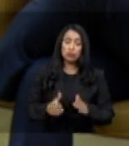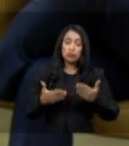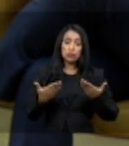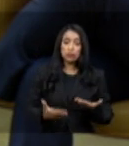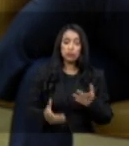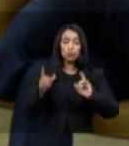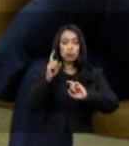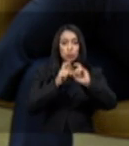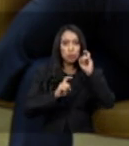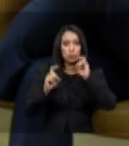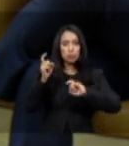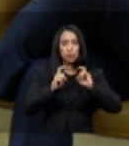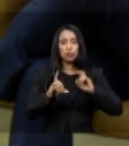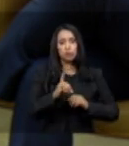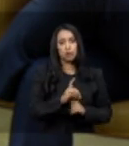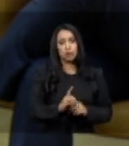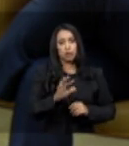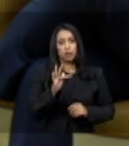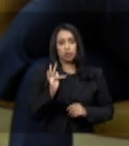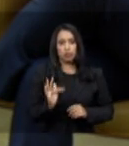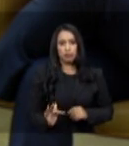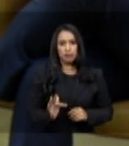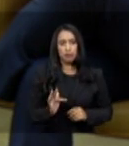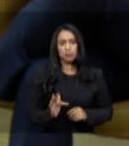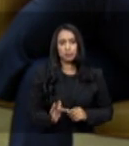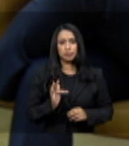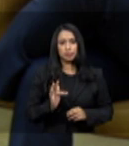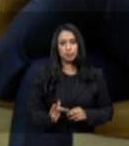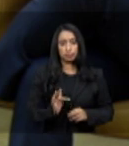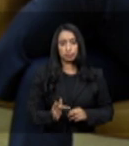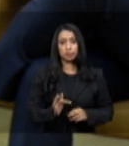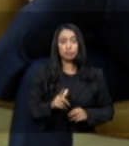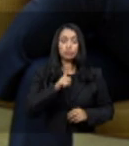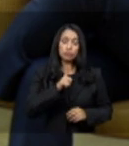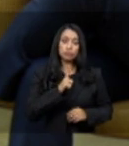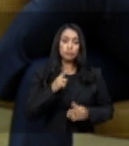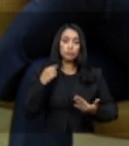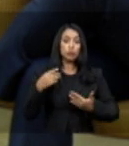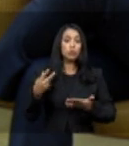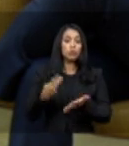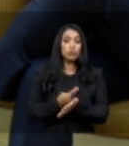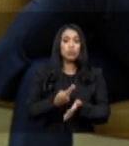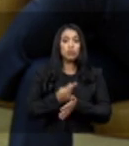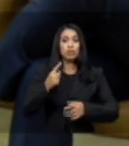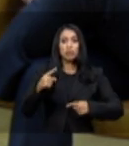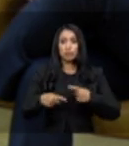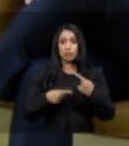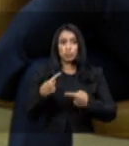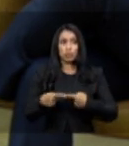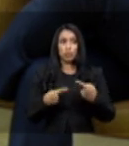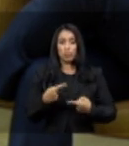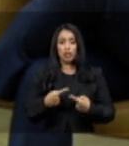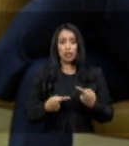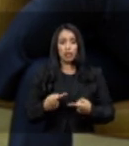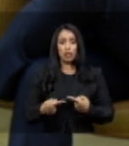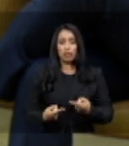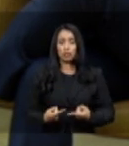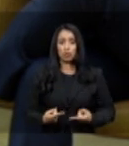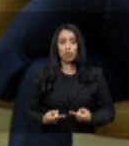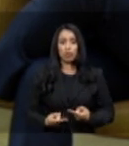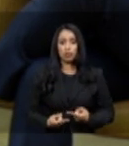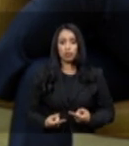preocupação no âmbito do distrito federal com o alcance com as repercussões deste ato desses olhos